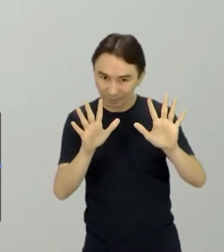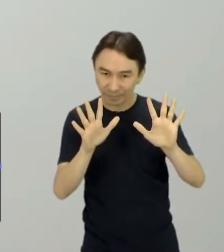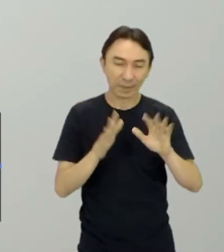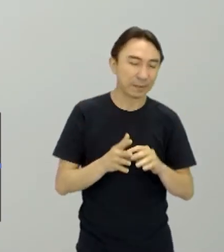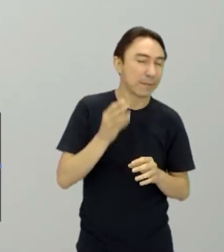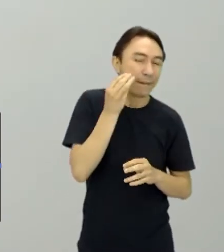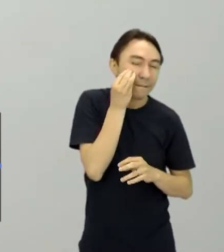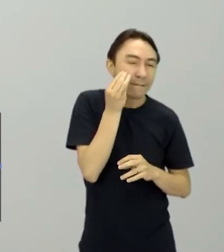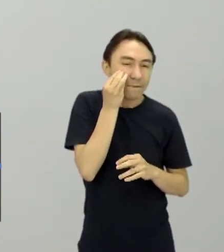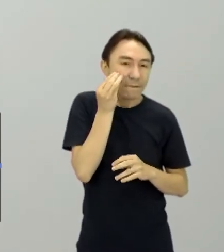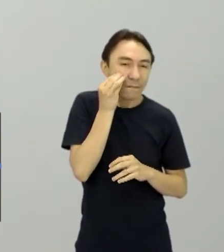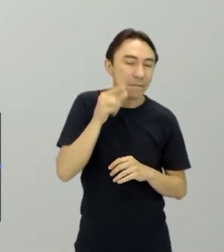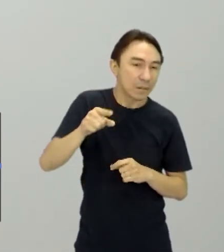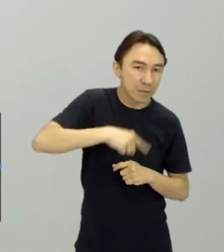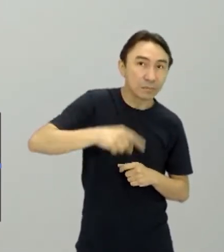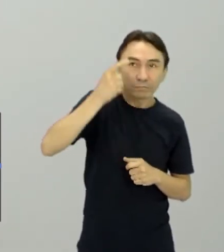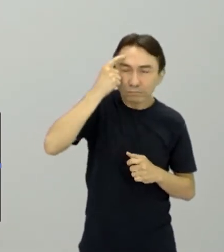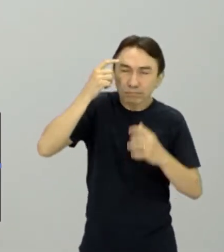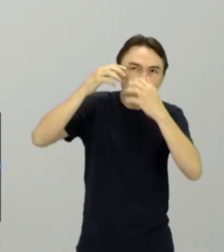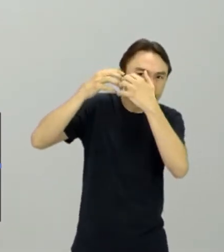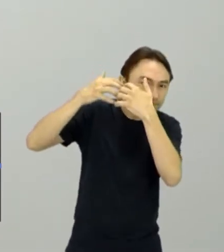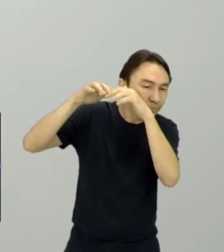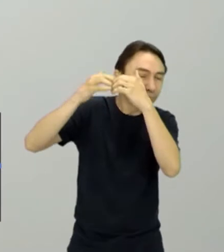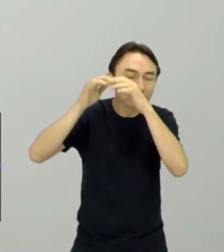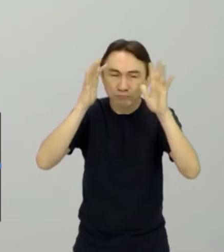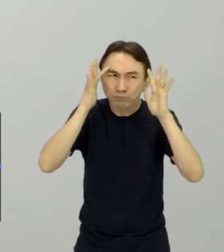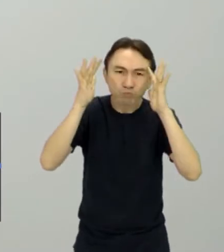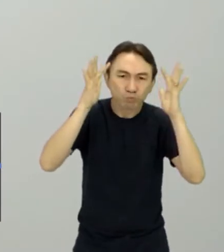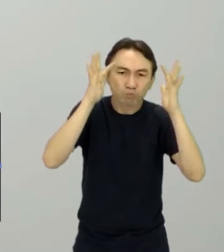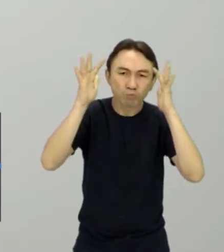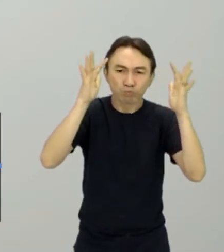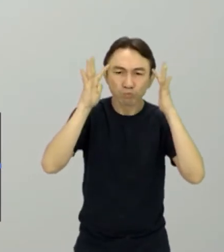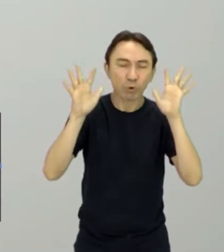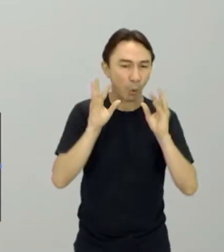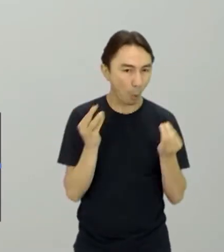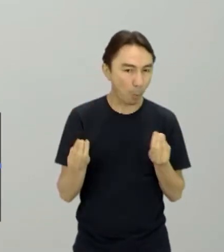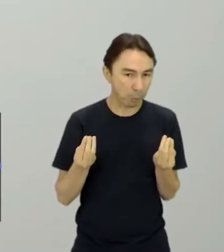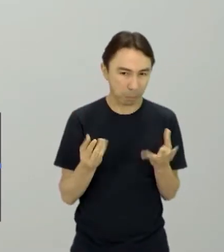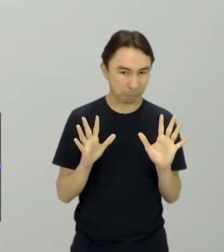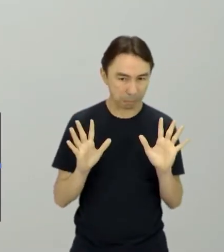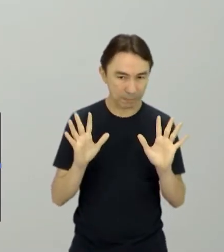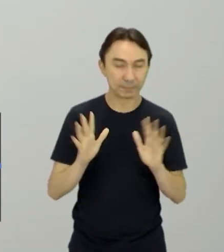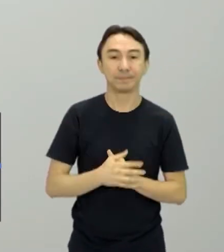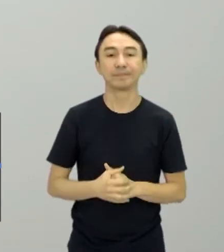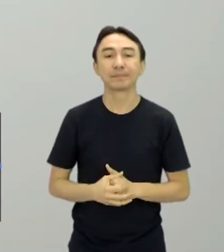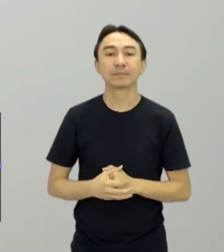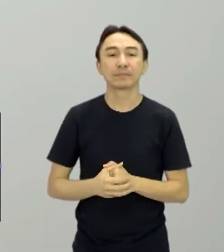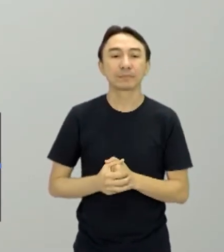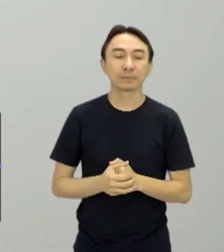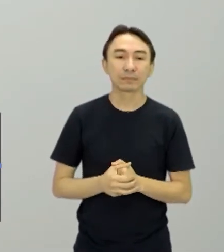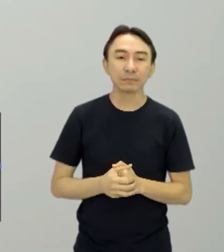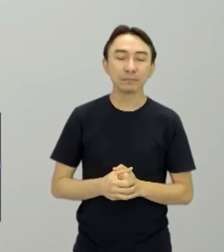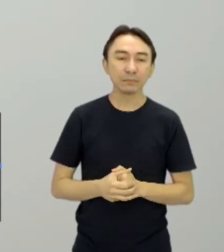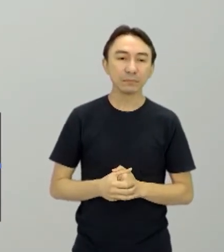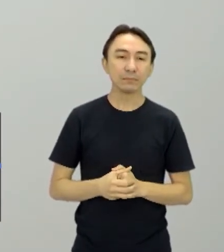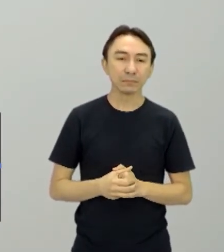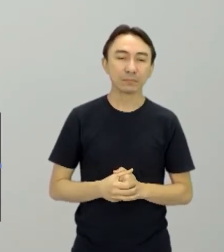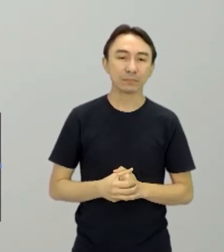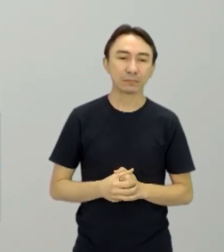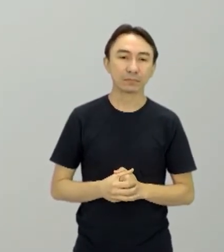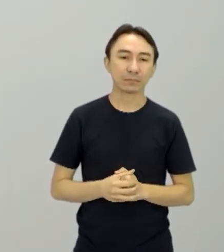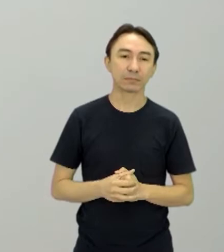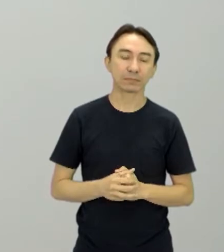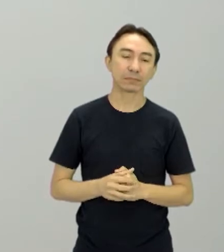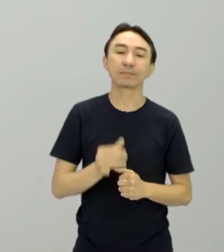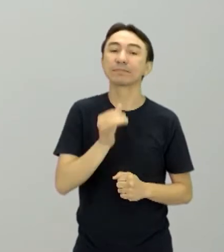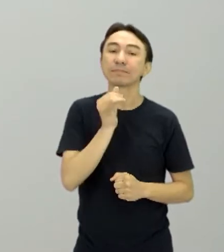elaborar dentro da nossa cabeça aí um modelo teórico para analisar isso. Ó, se o planeta Terra